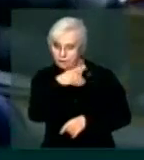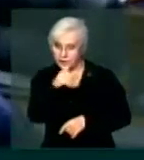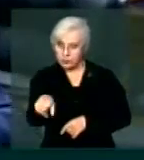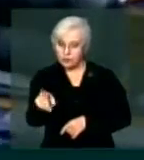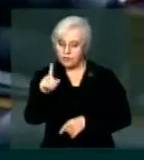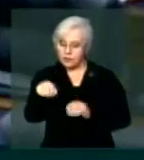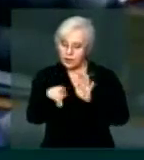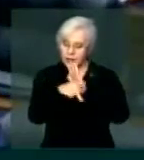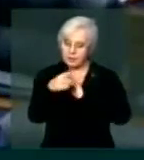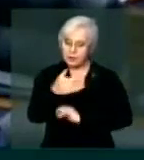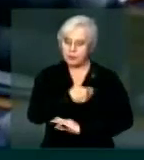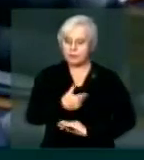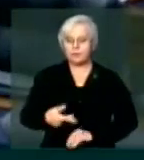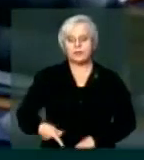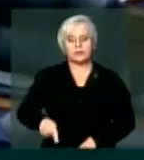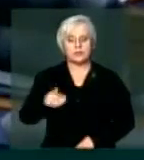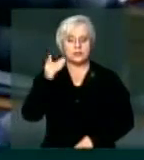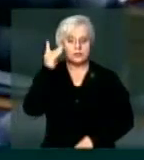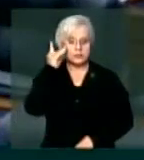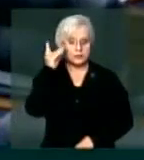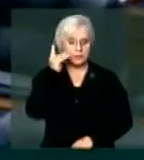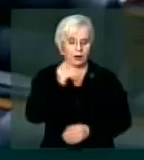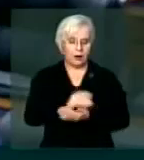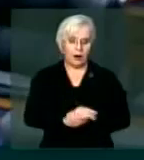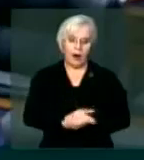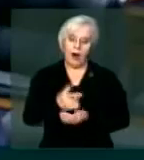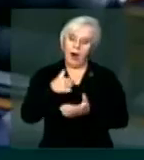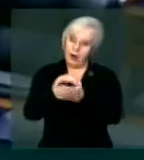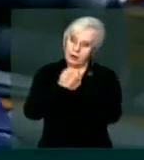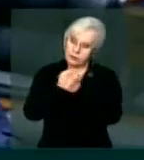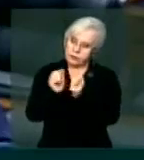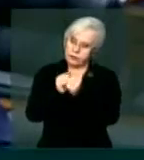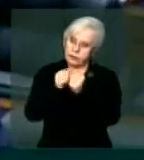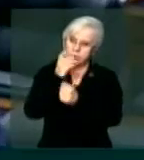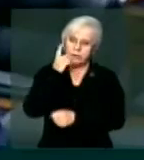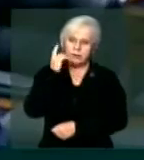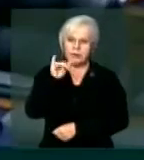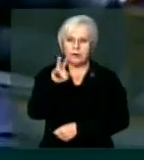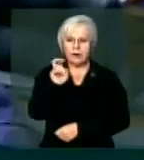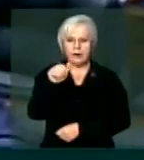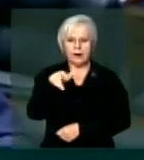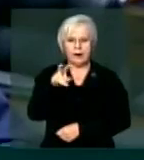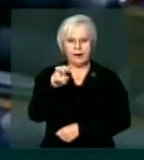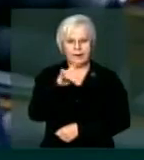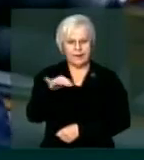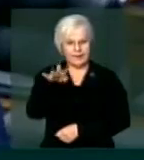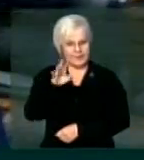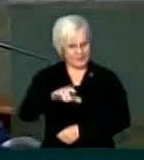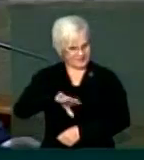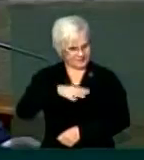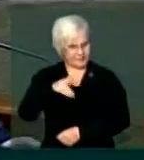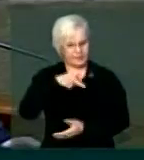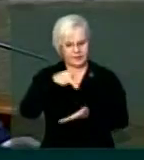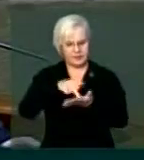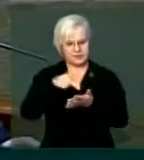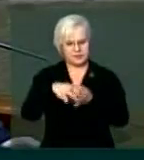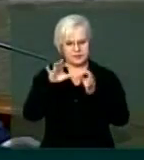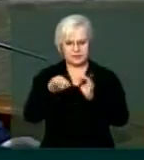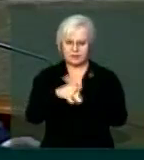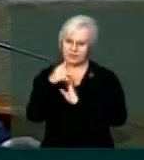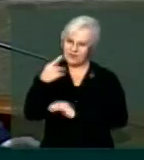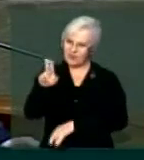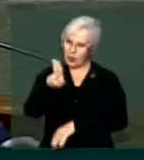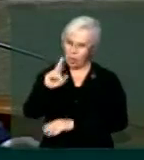Mas o que eu quero é me congratular com o deputado Ivan Valente, corajoso, valente realmente, digno do seu